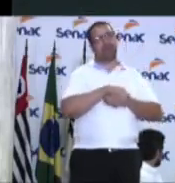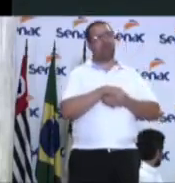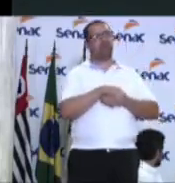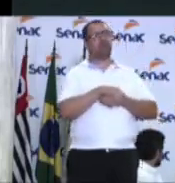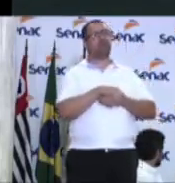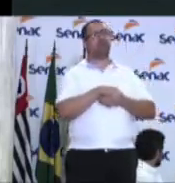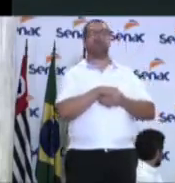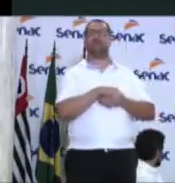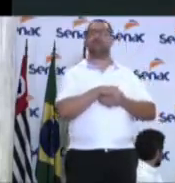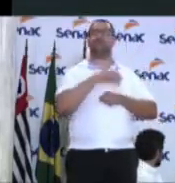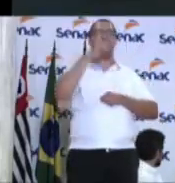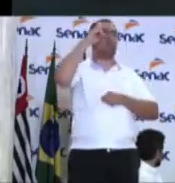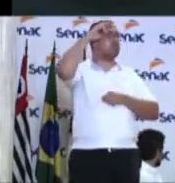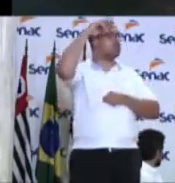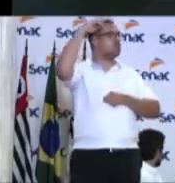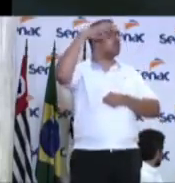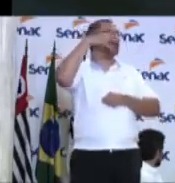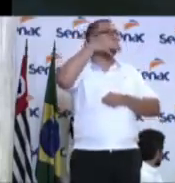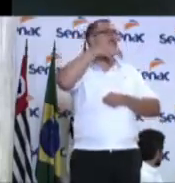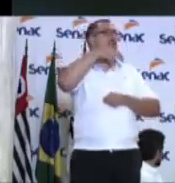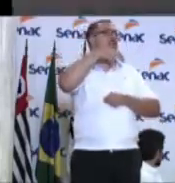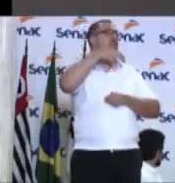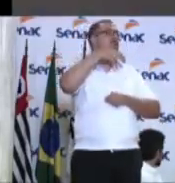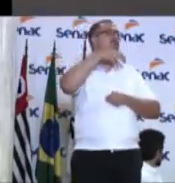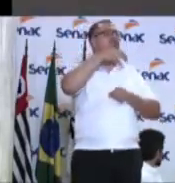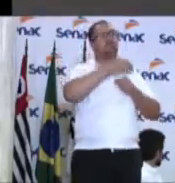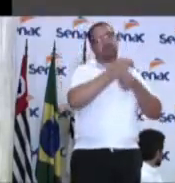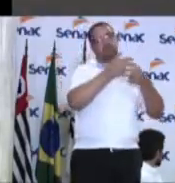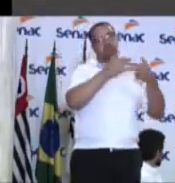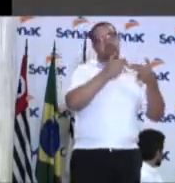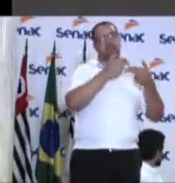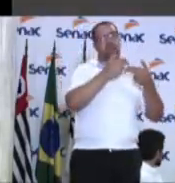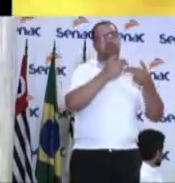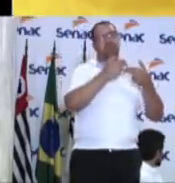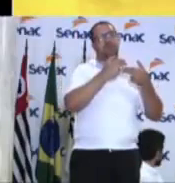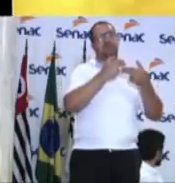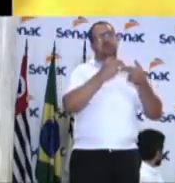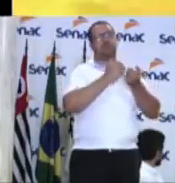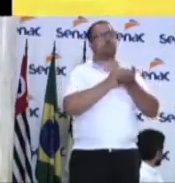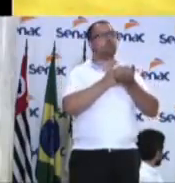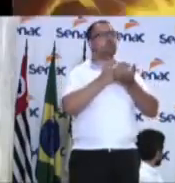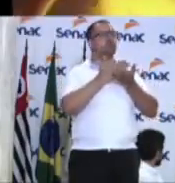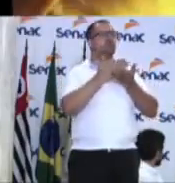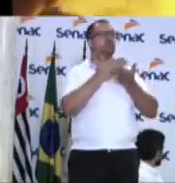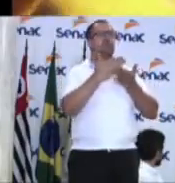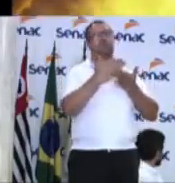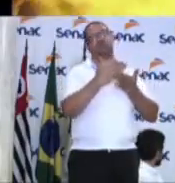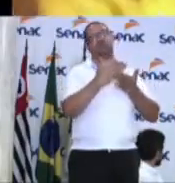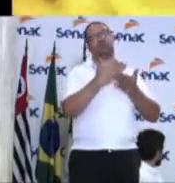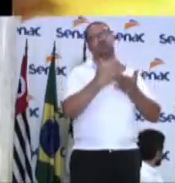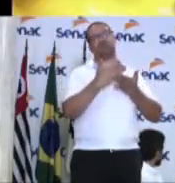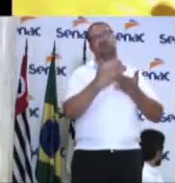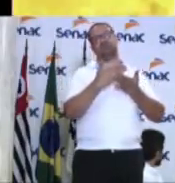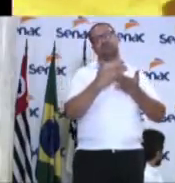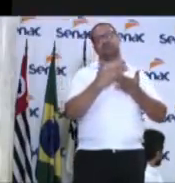O sonho, né, a gente sonhar com uma coisa, é o início de tudo.